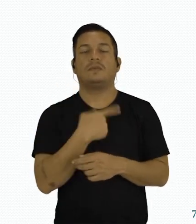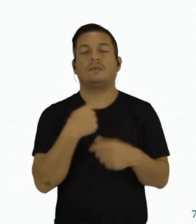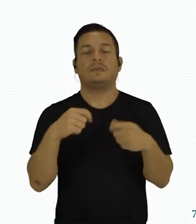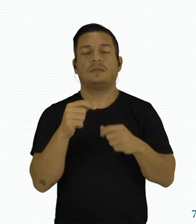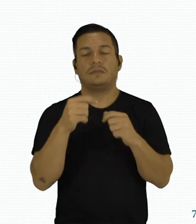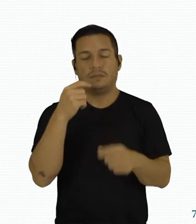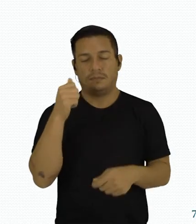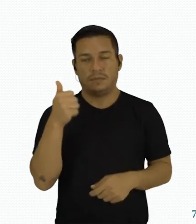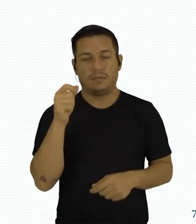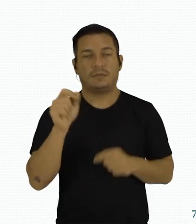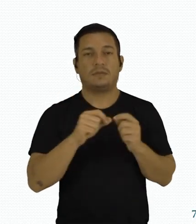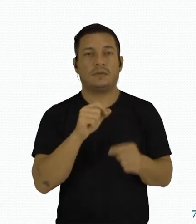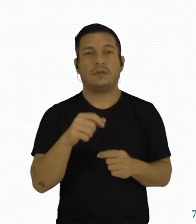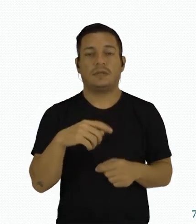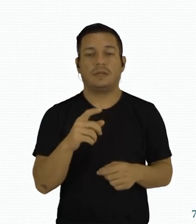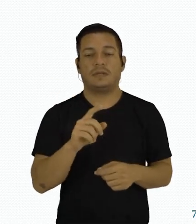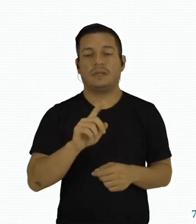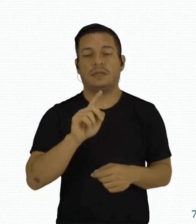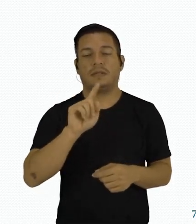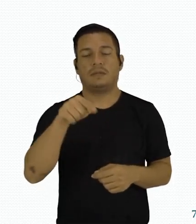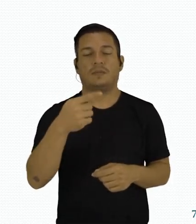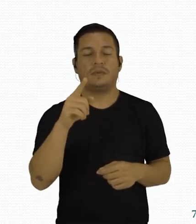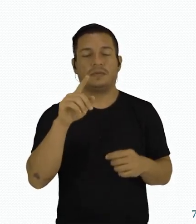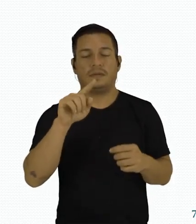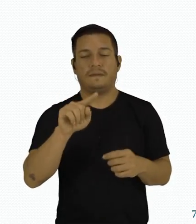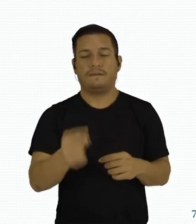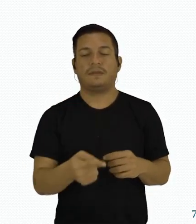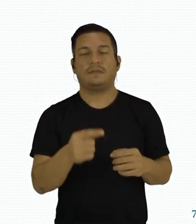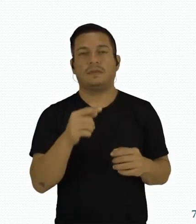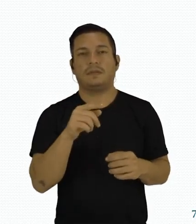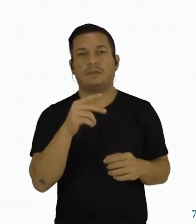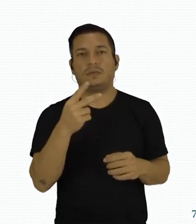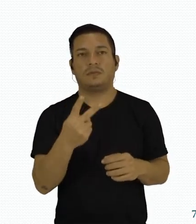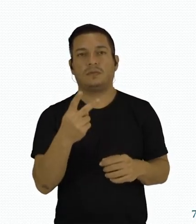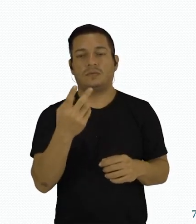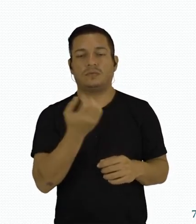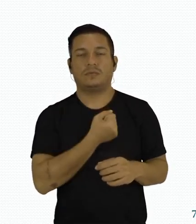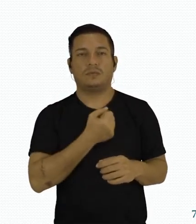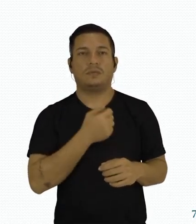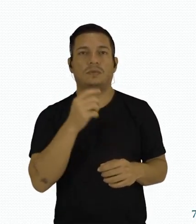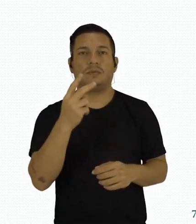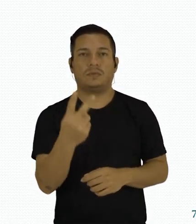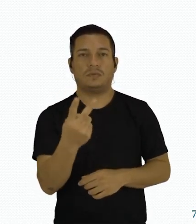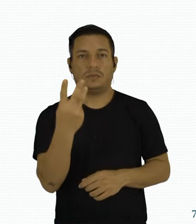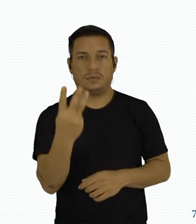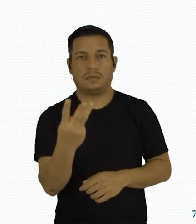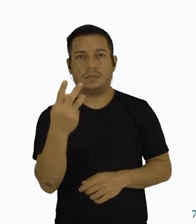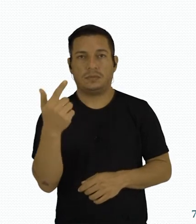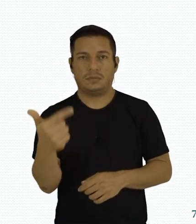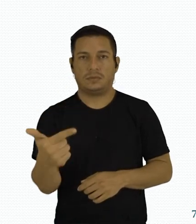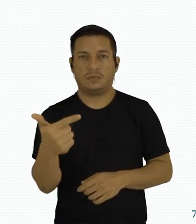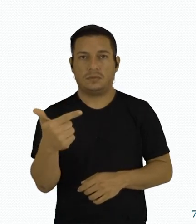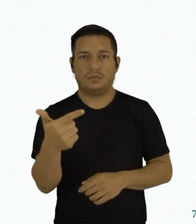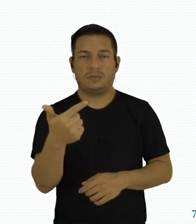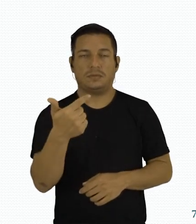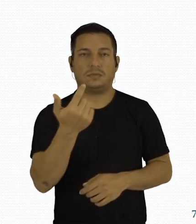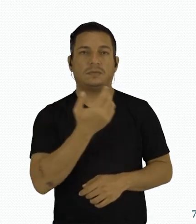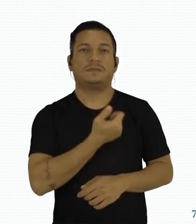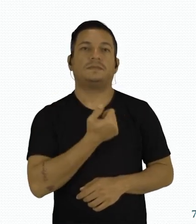pular duas casas, depois da vírgula, né? O algarismo 3, depois o algarismo 2, né? O algarismo 3 é o